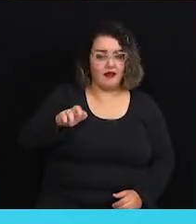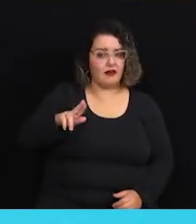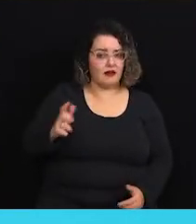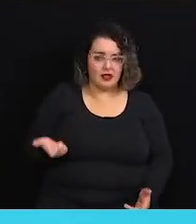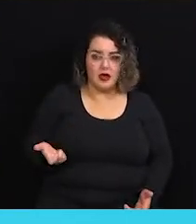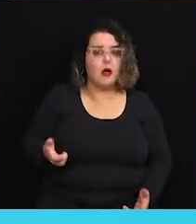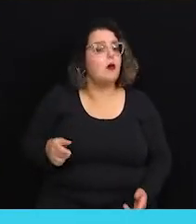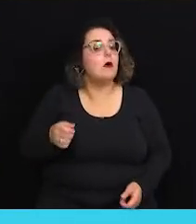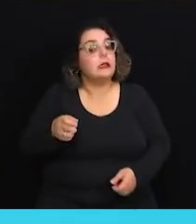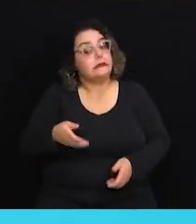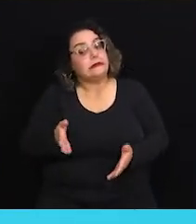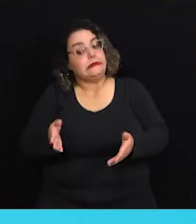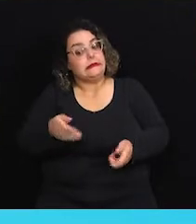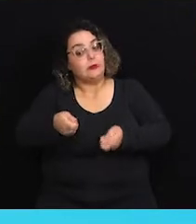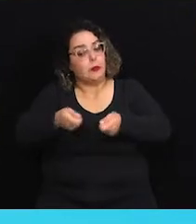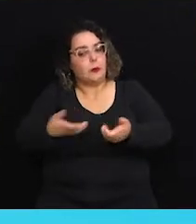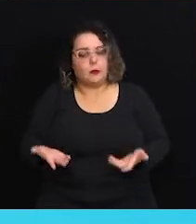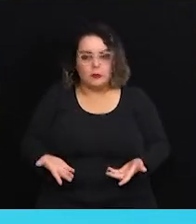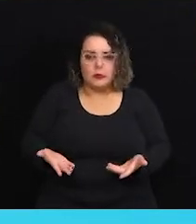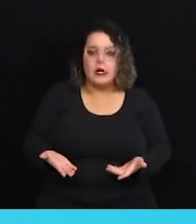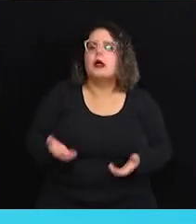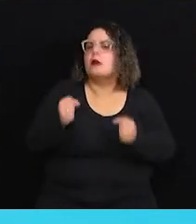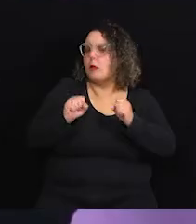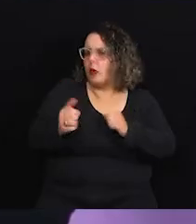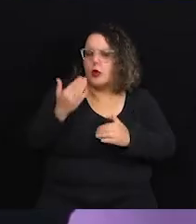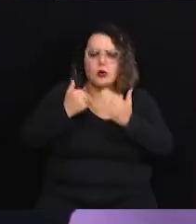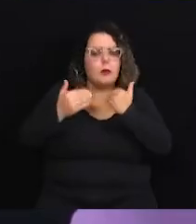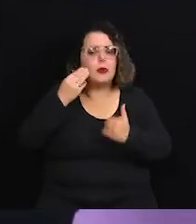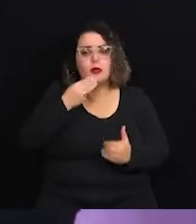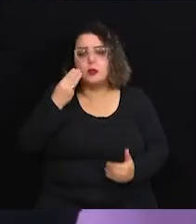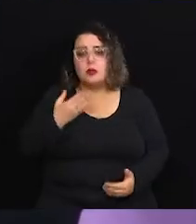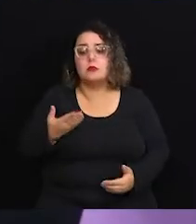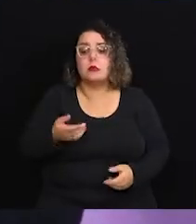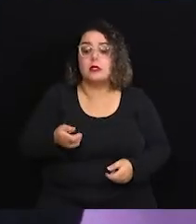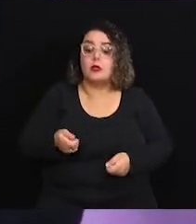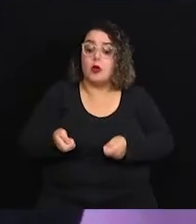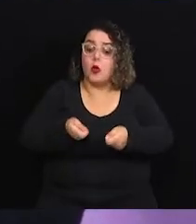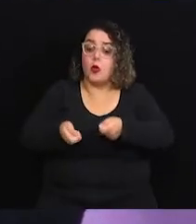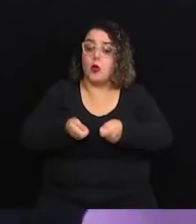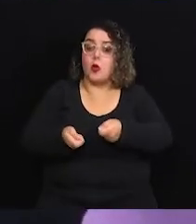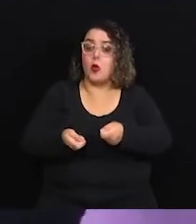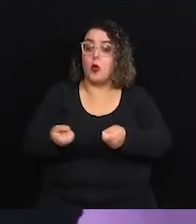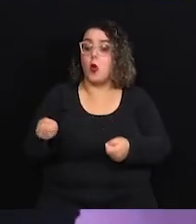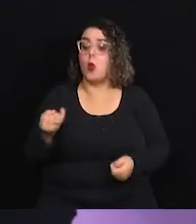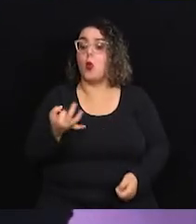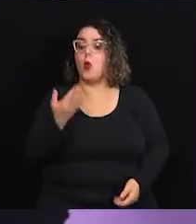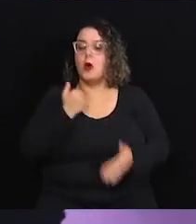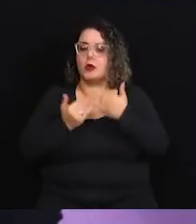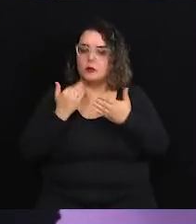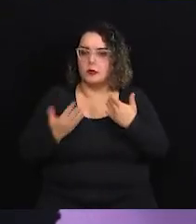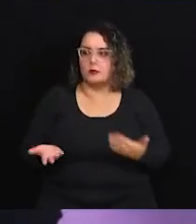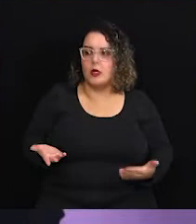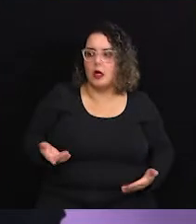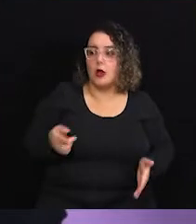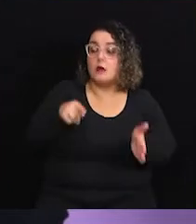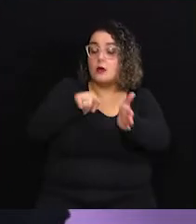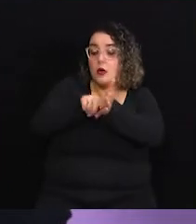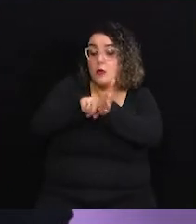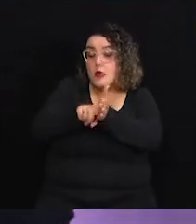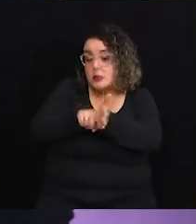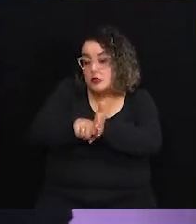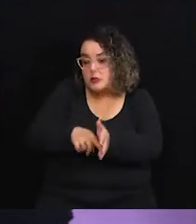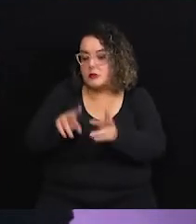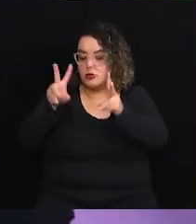problema nenhum. É só controlar a quantidade. E Fabiana, me tira uma dúvida, uma curiosidade, pesquisando aqui